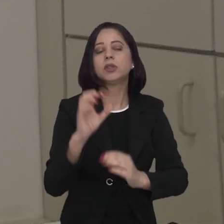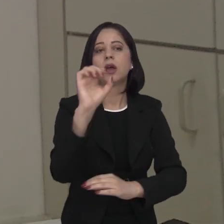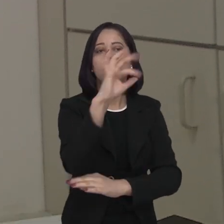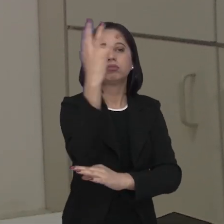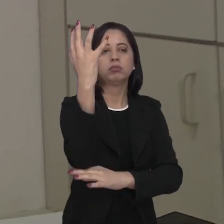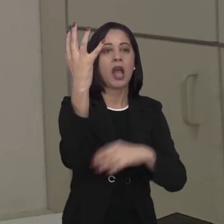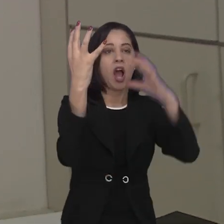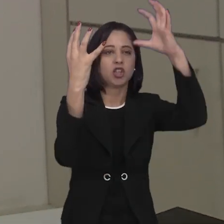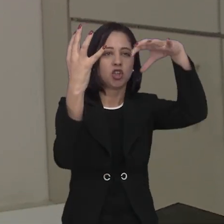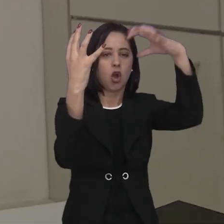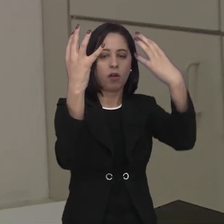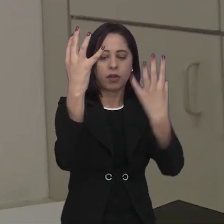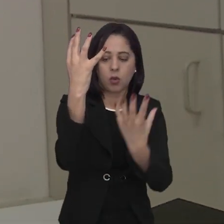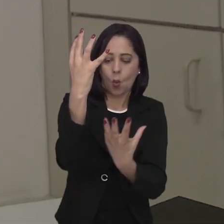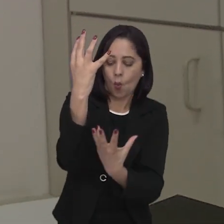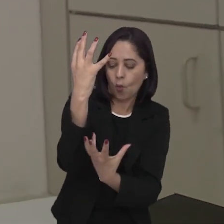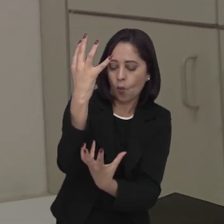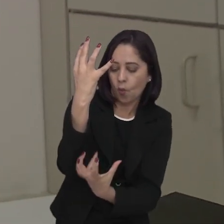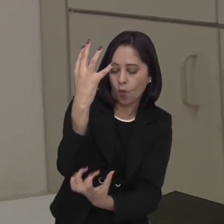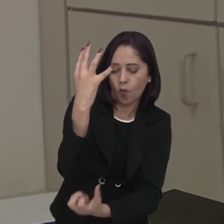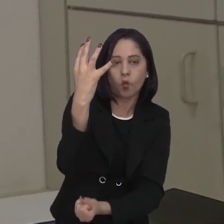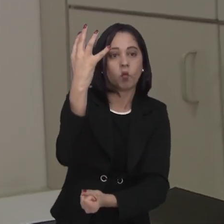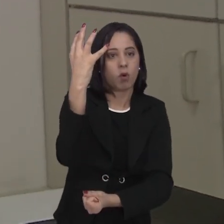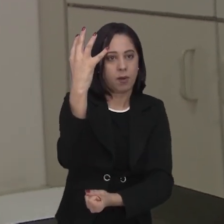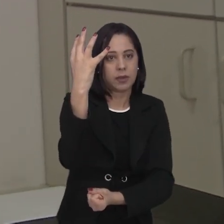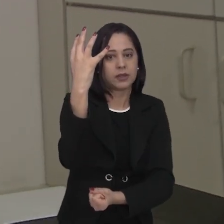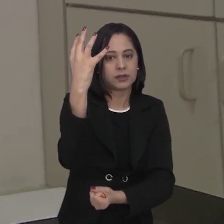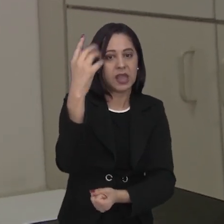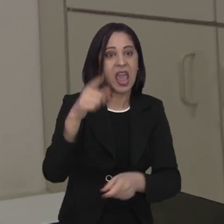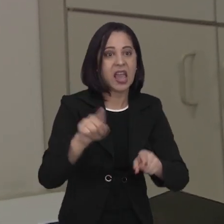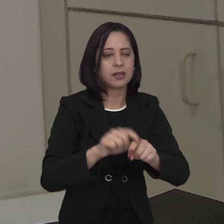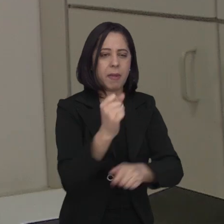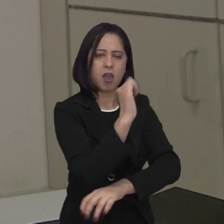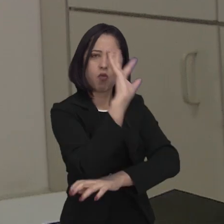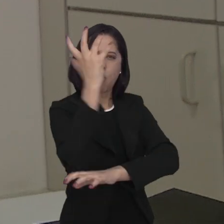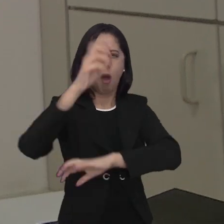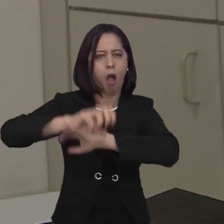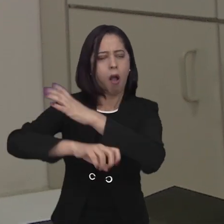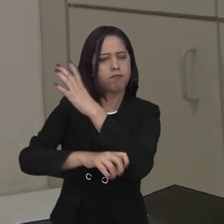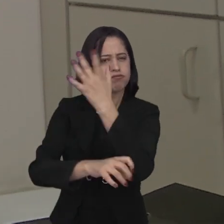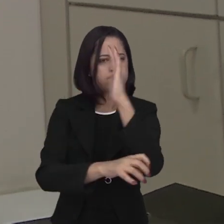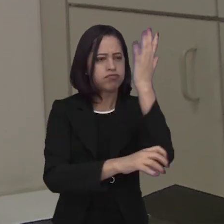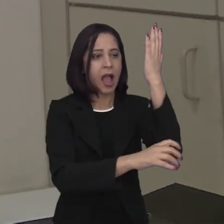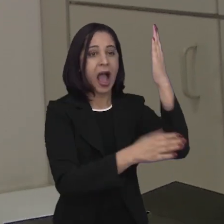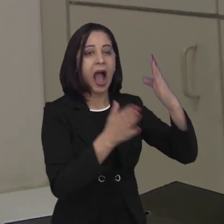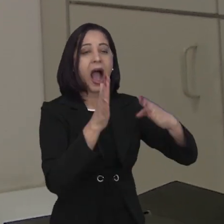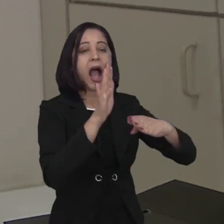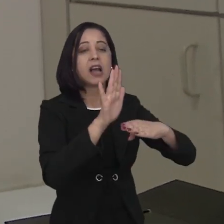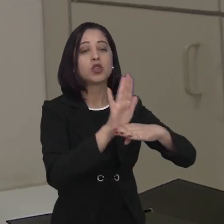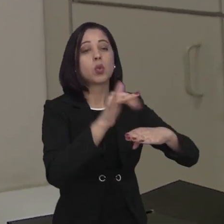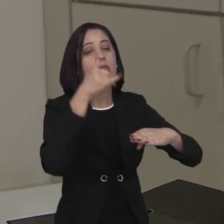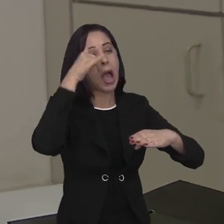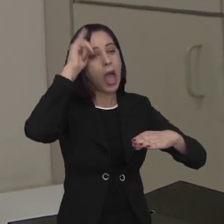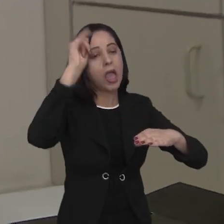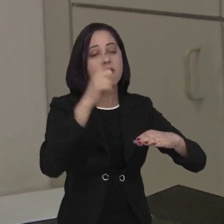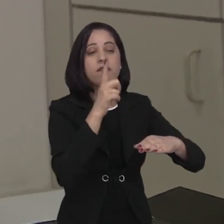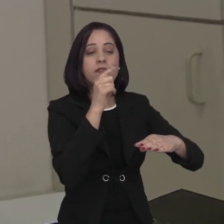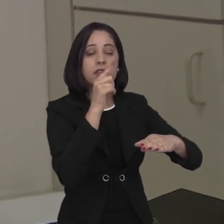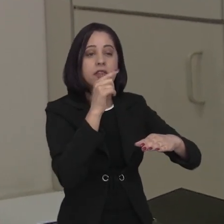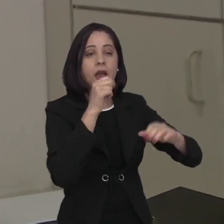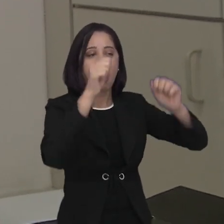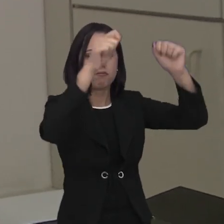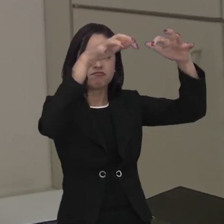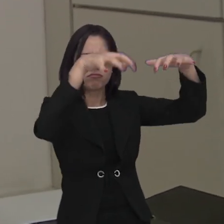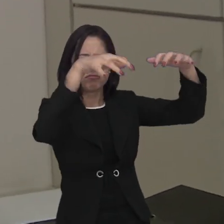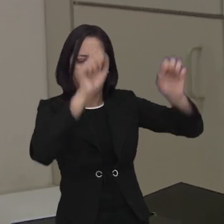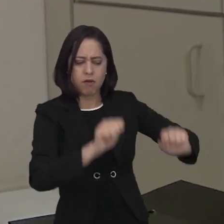absorvendo as águas das chuvas, a própria mata ela vai servir também para essa água não subir. Então, assim, é